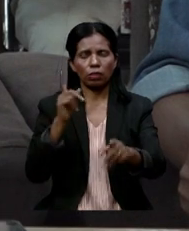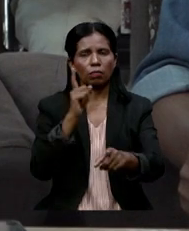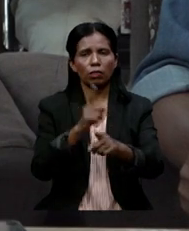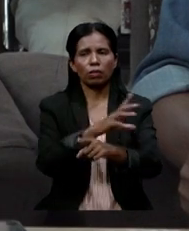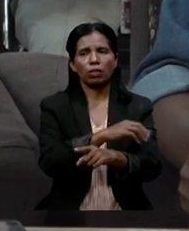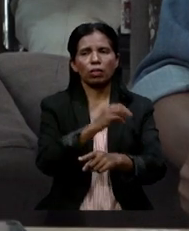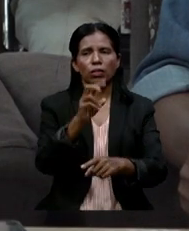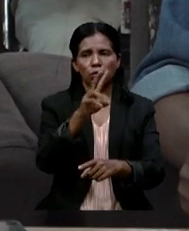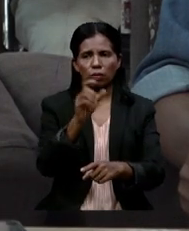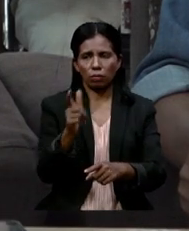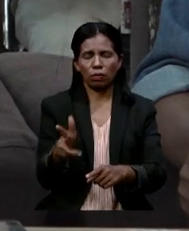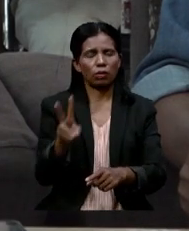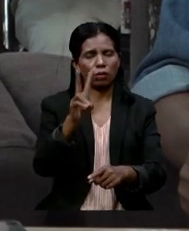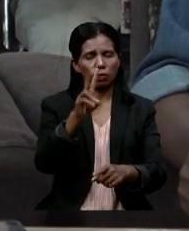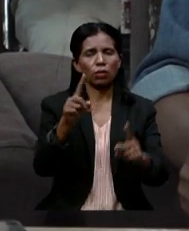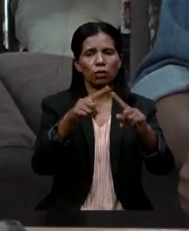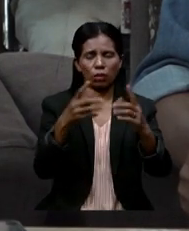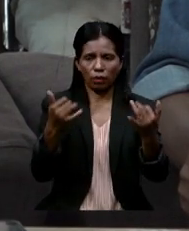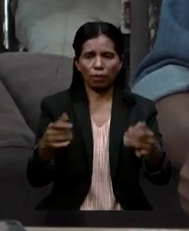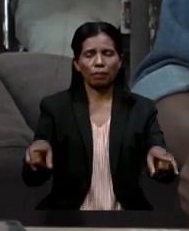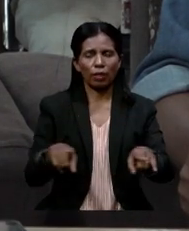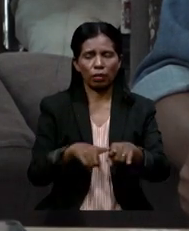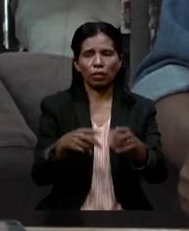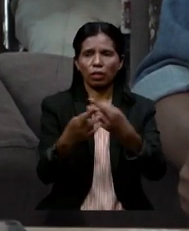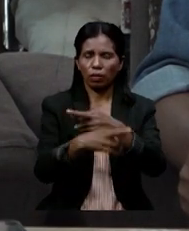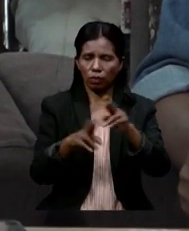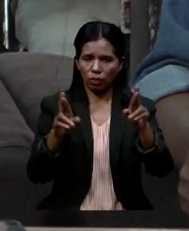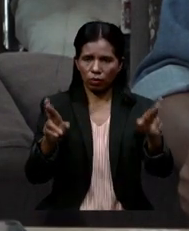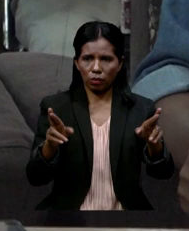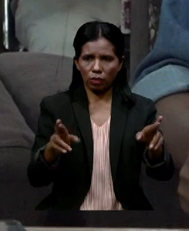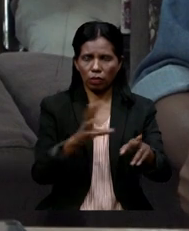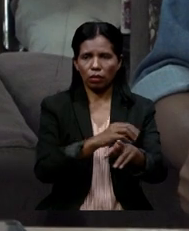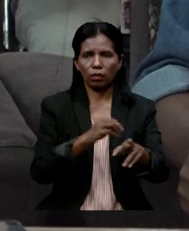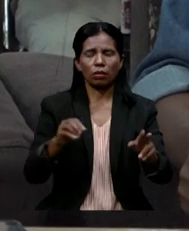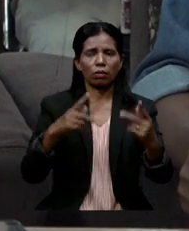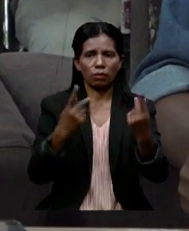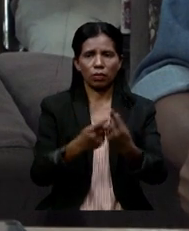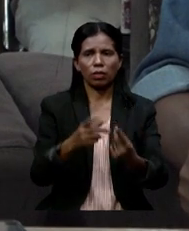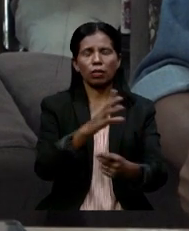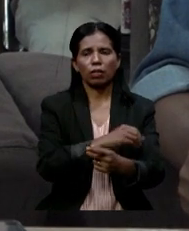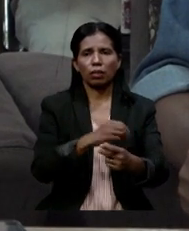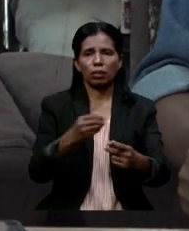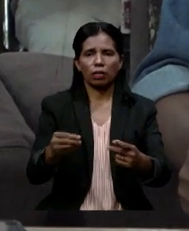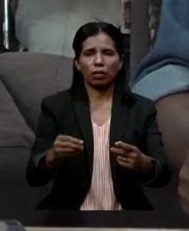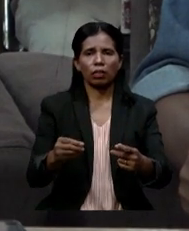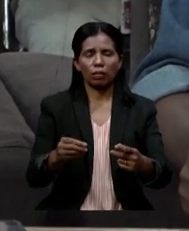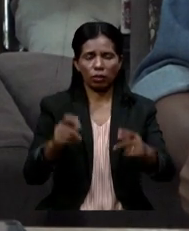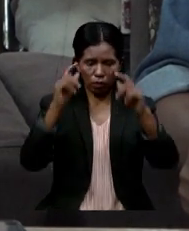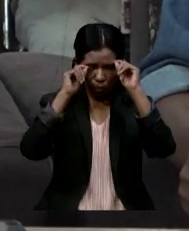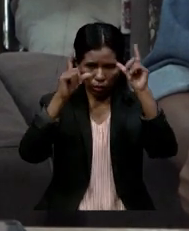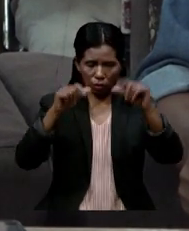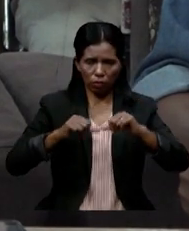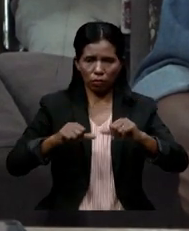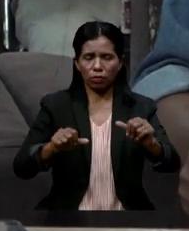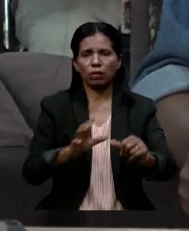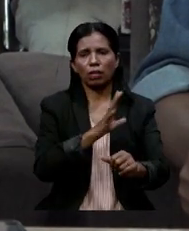desde 2002 até agora. Hanesa resultado mak menos produtividade doméstica nian, Timor-Leste continua dependência